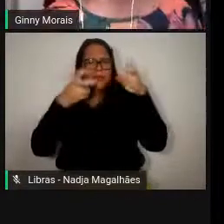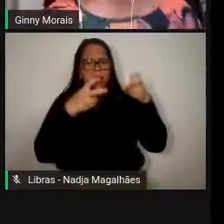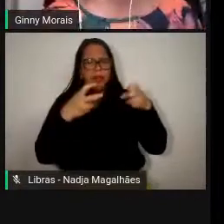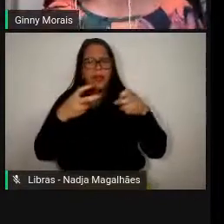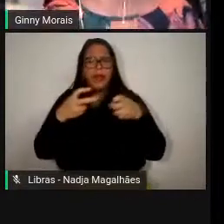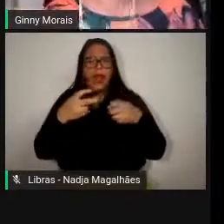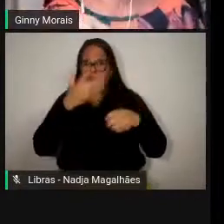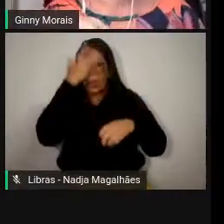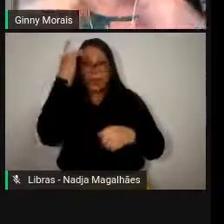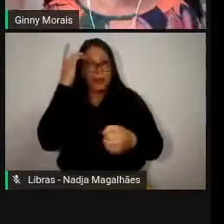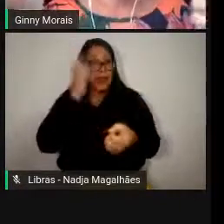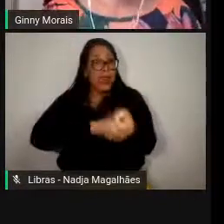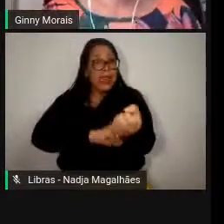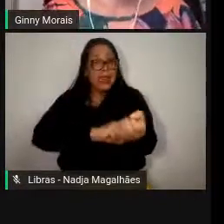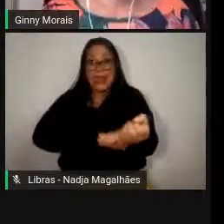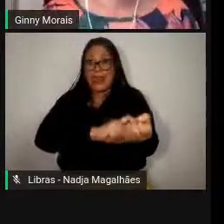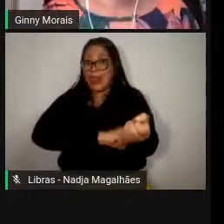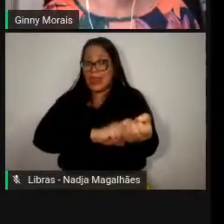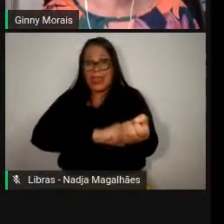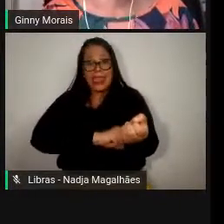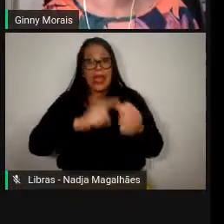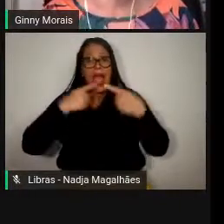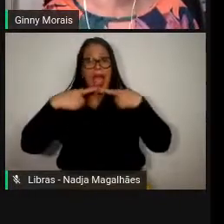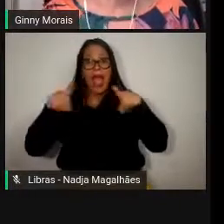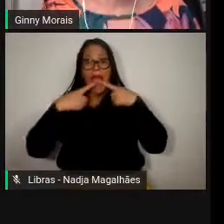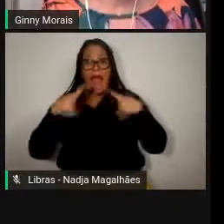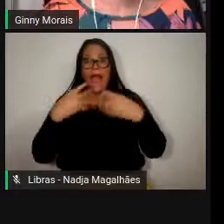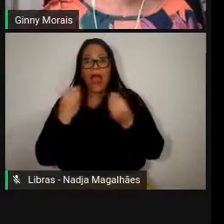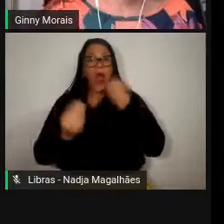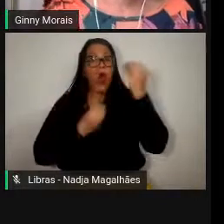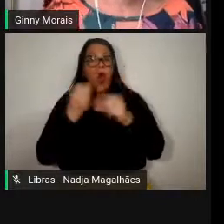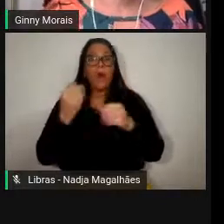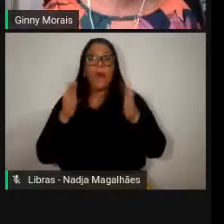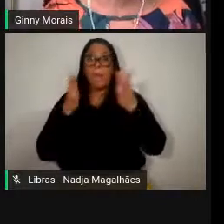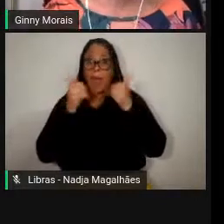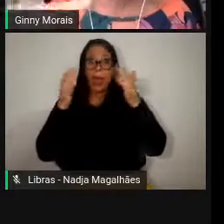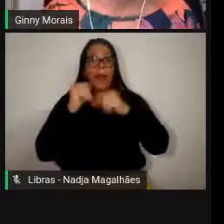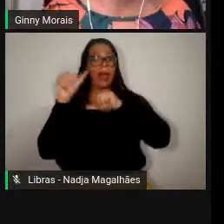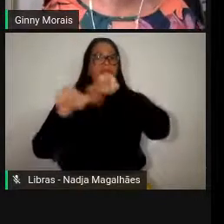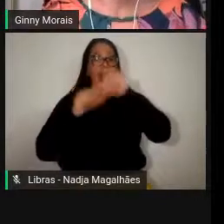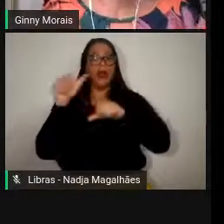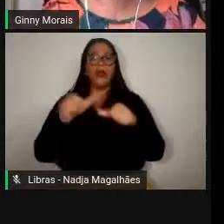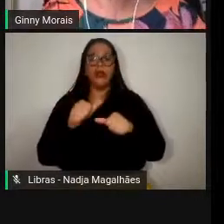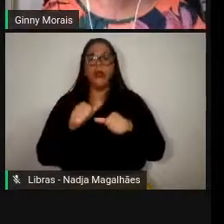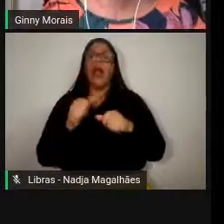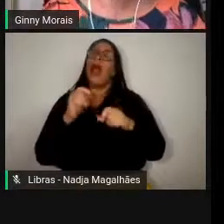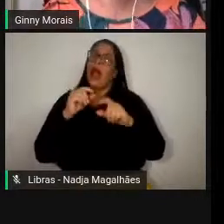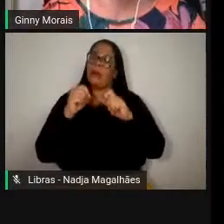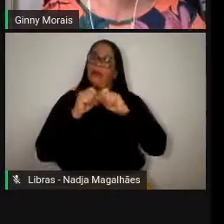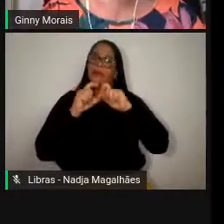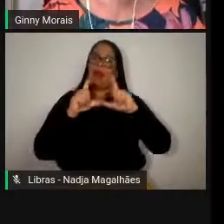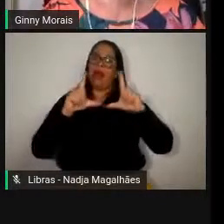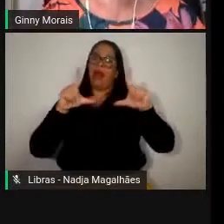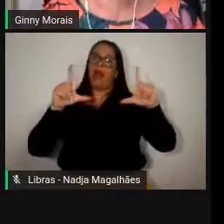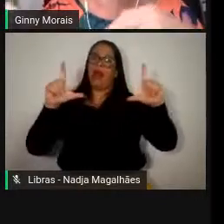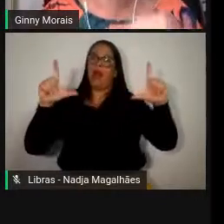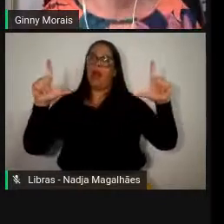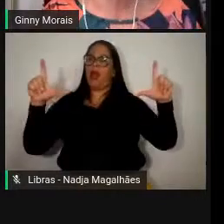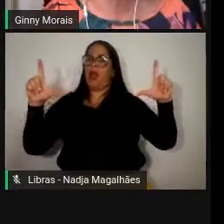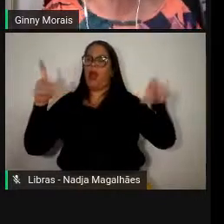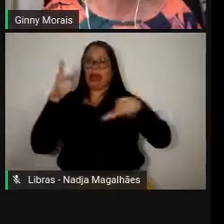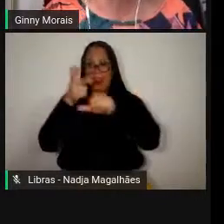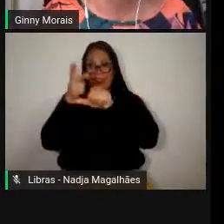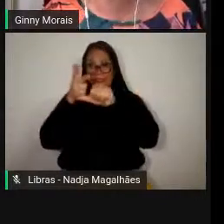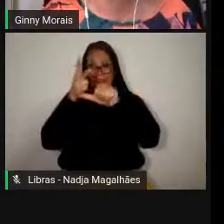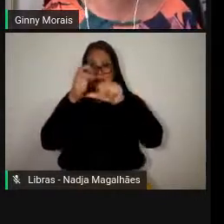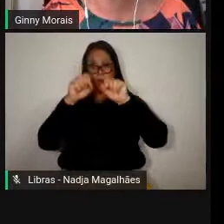primeiro, irados, né, e segundo, reclamando, pedindo para ele mudar de voto. E enquanto isso, a câmera abriu e mostrou ao redor dele. Você